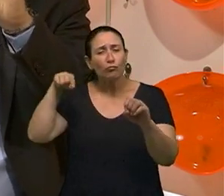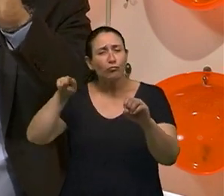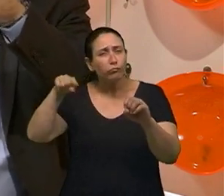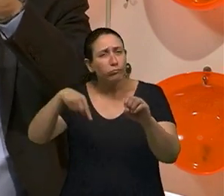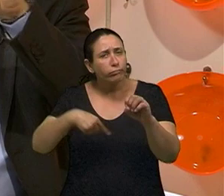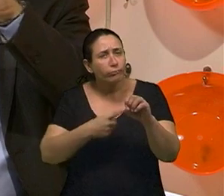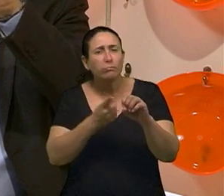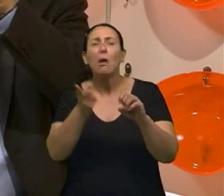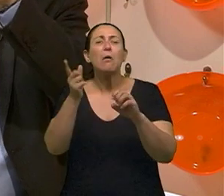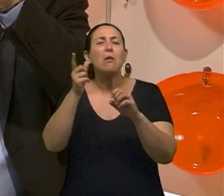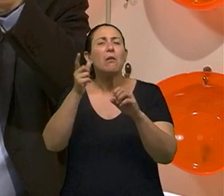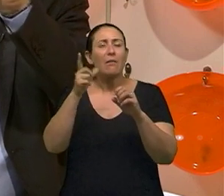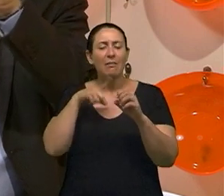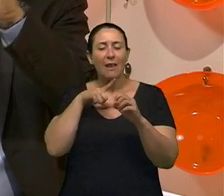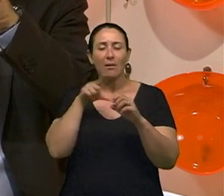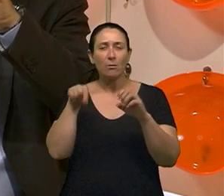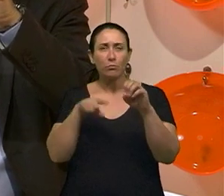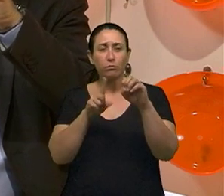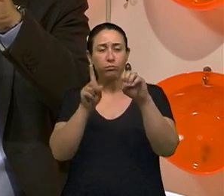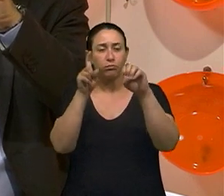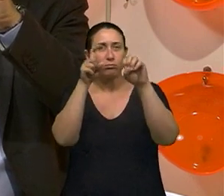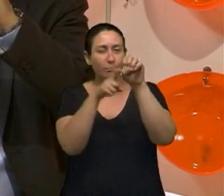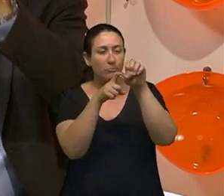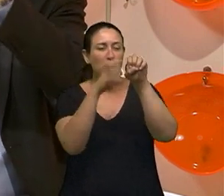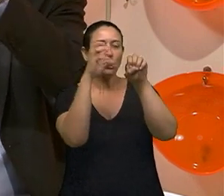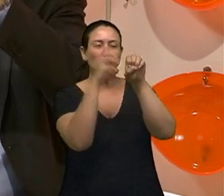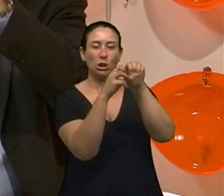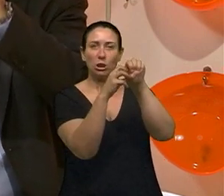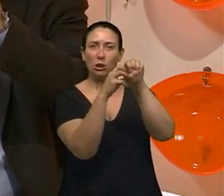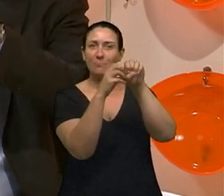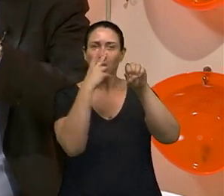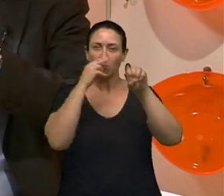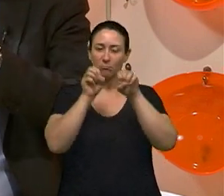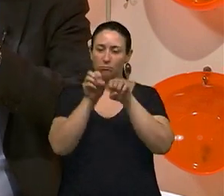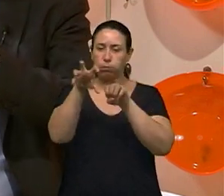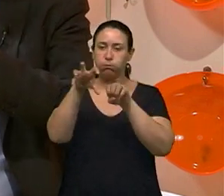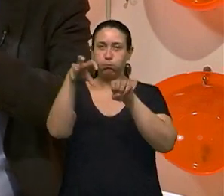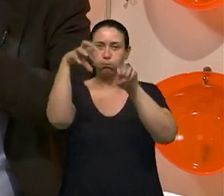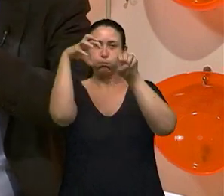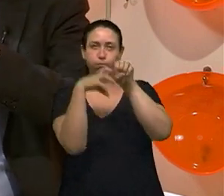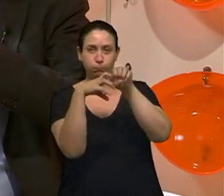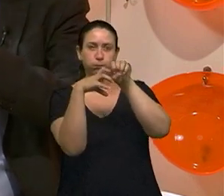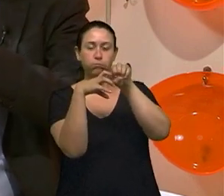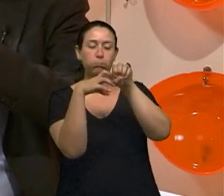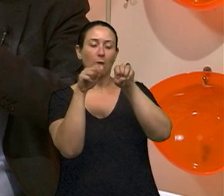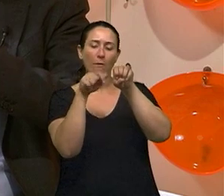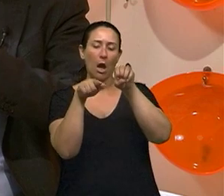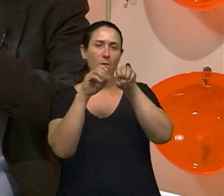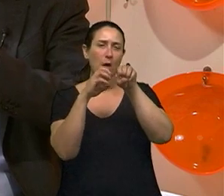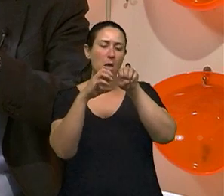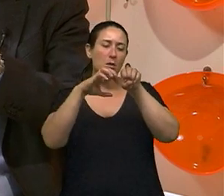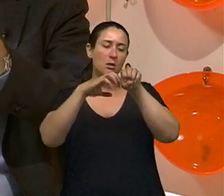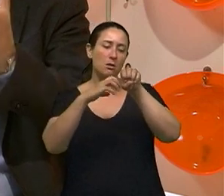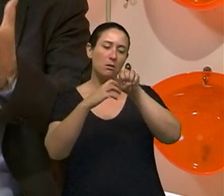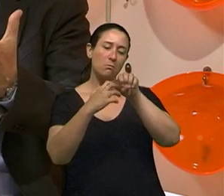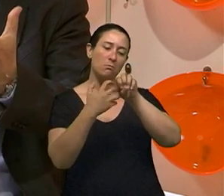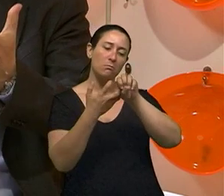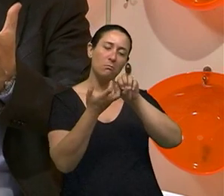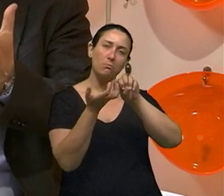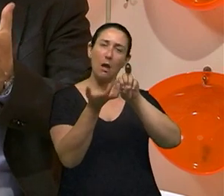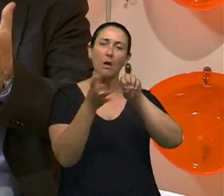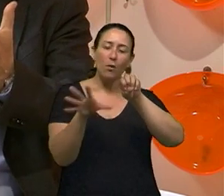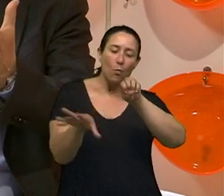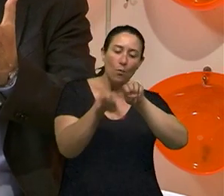esse dispositivo tem umas garrinhas que grudam no local onde a gente quer e substitui a horta por dentro redirecionando o fluxo de sangue para